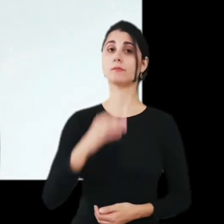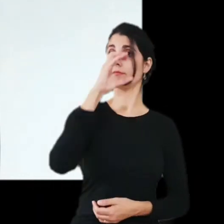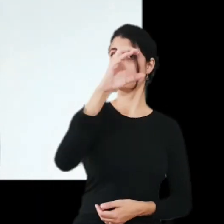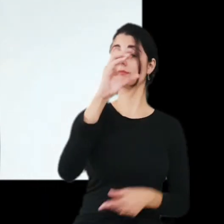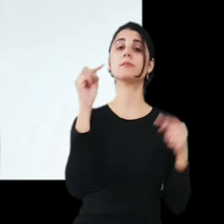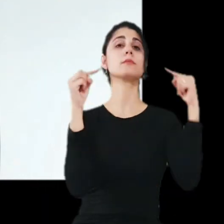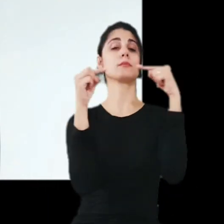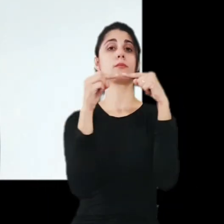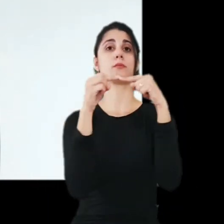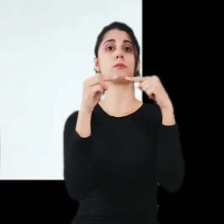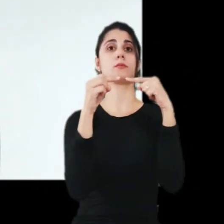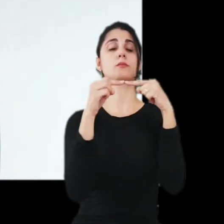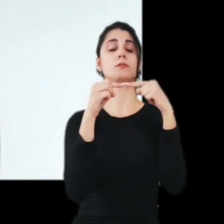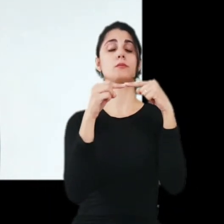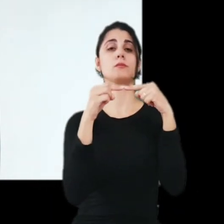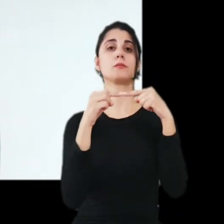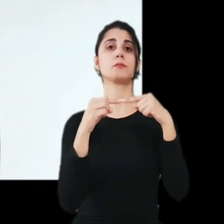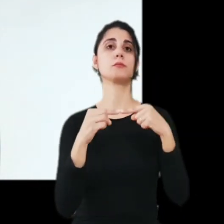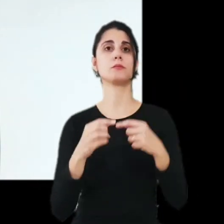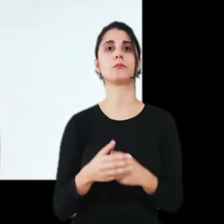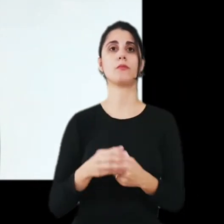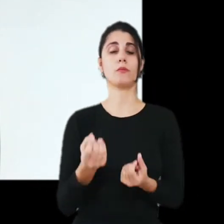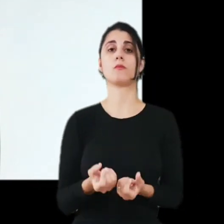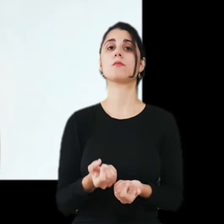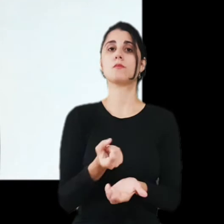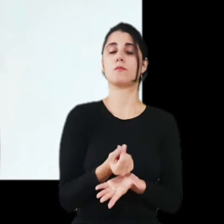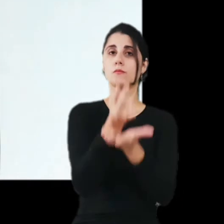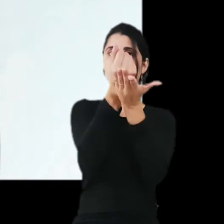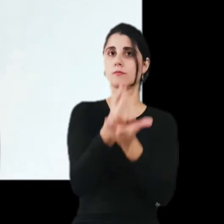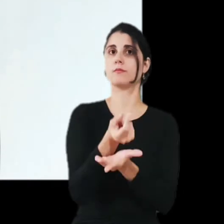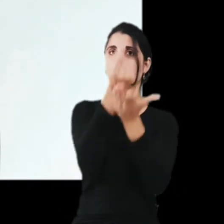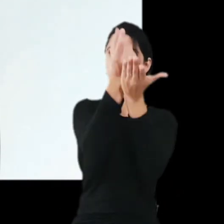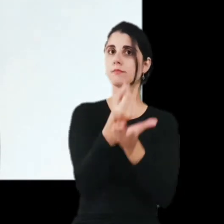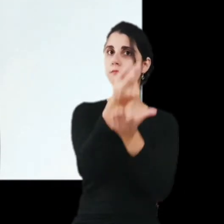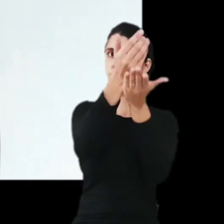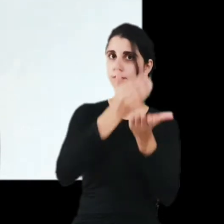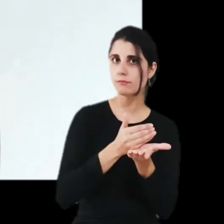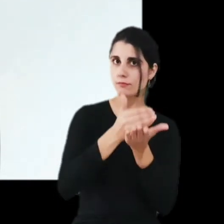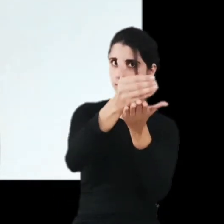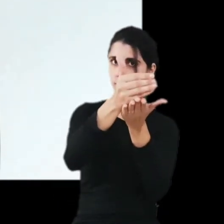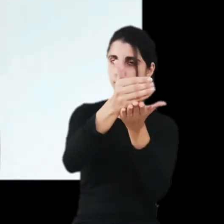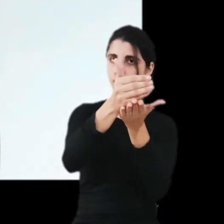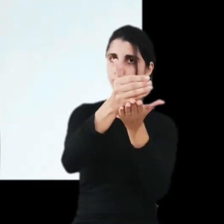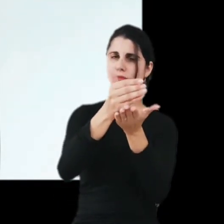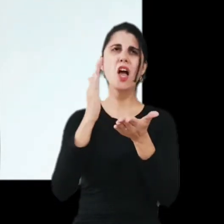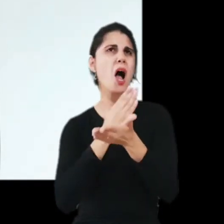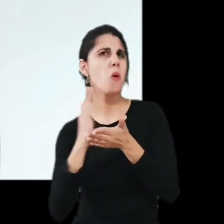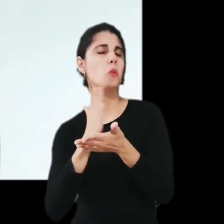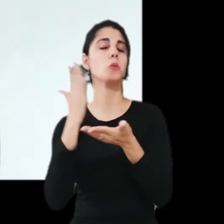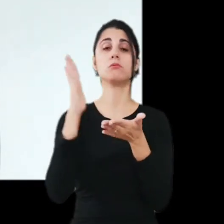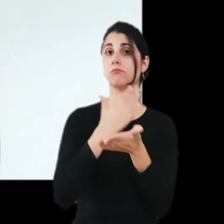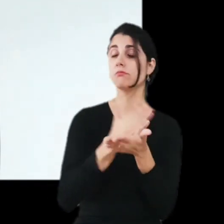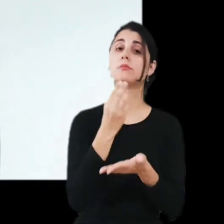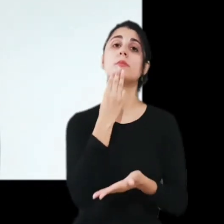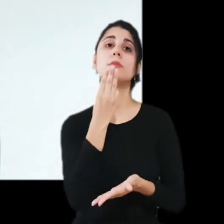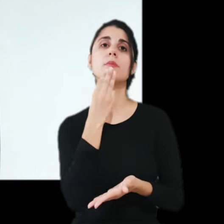C é o chamado capital inicial. Alguns livros de matemática